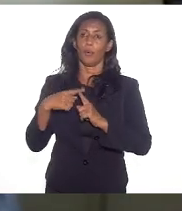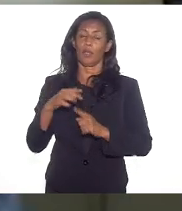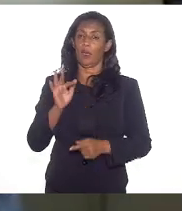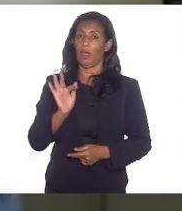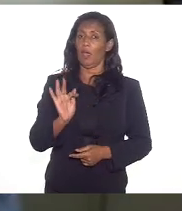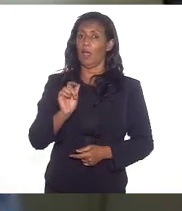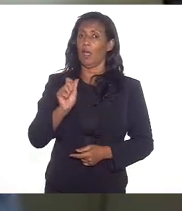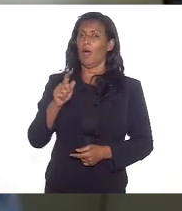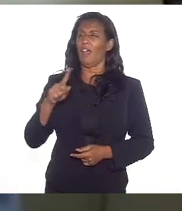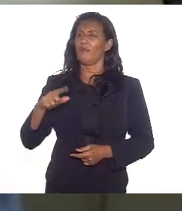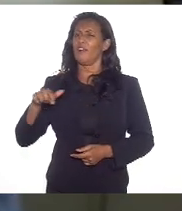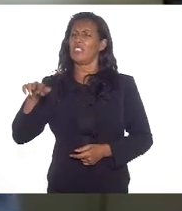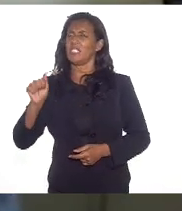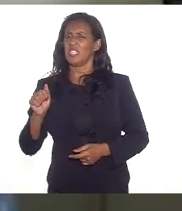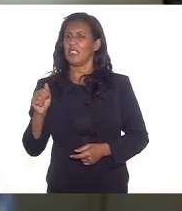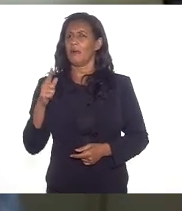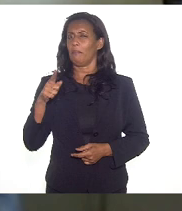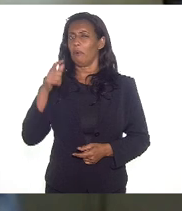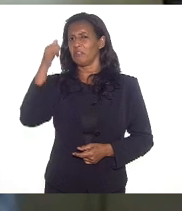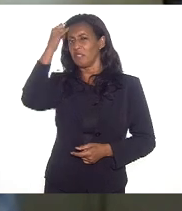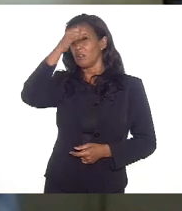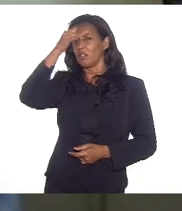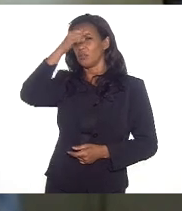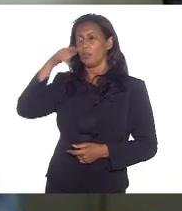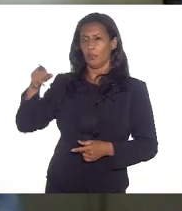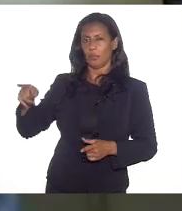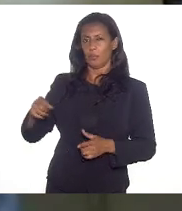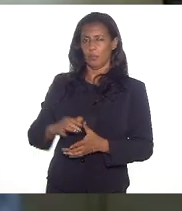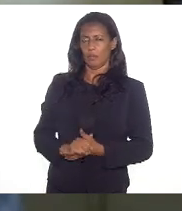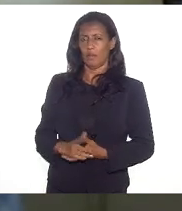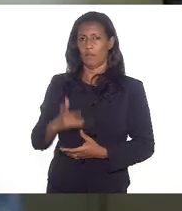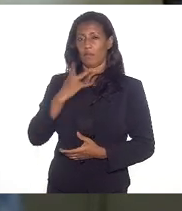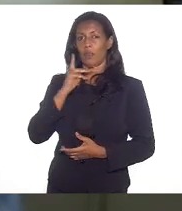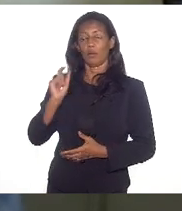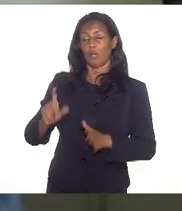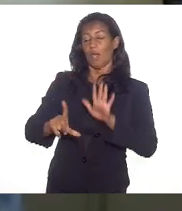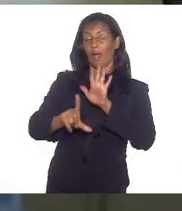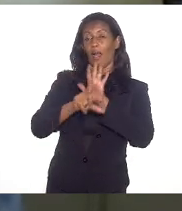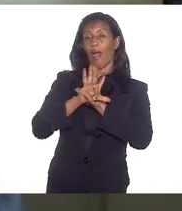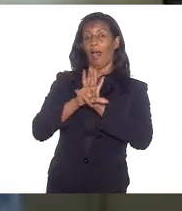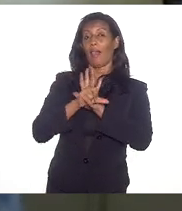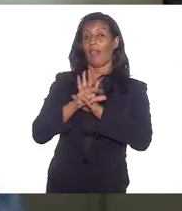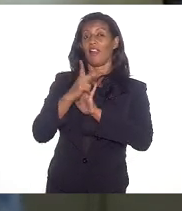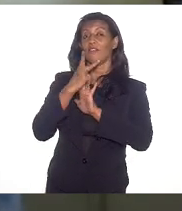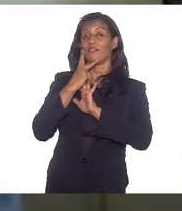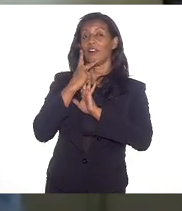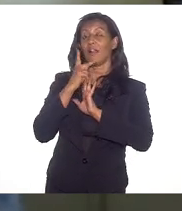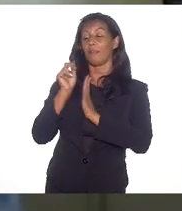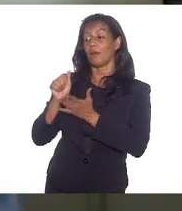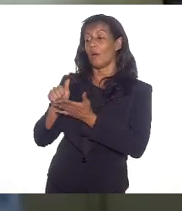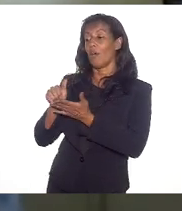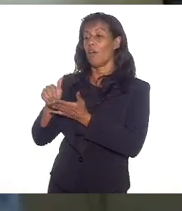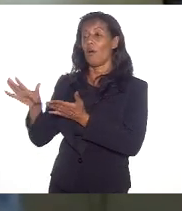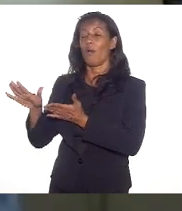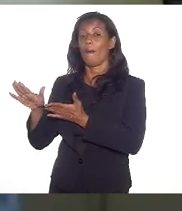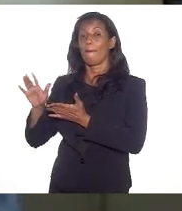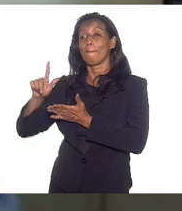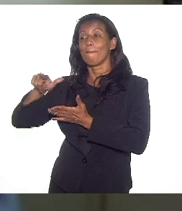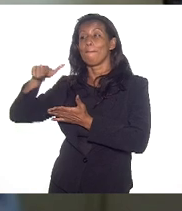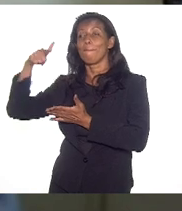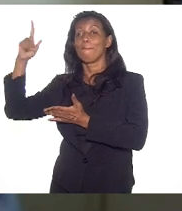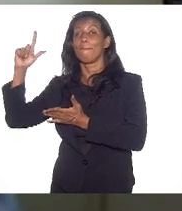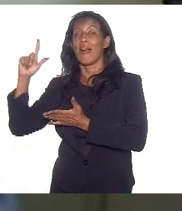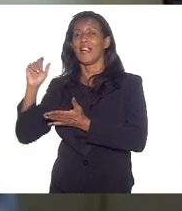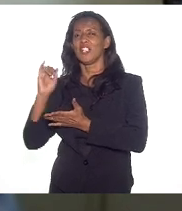dando uma de João sem braço, dizendo o seguinte... A lei determina para não instituir mais impostos sobre